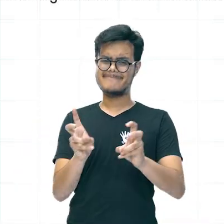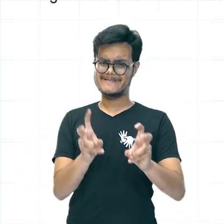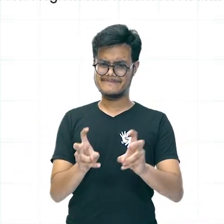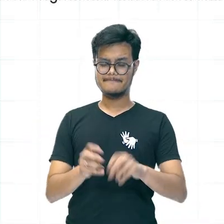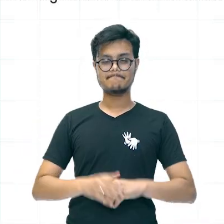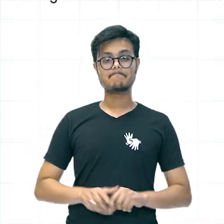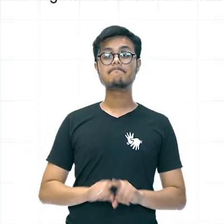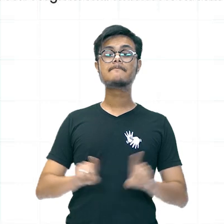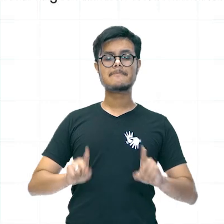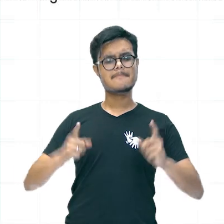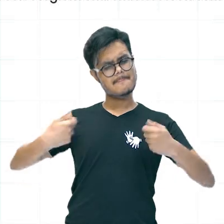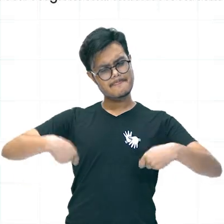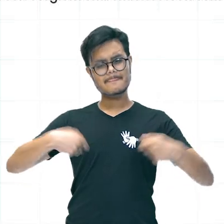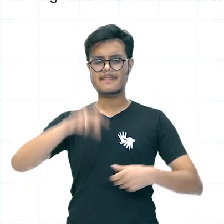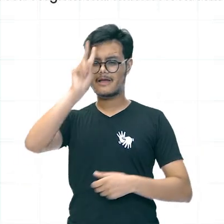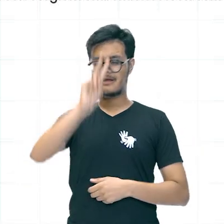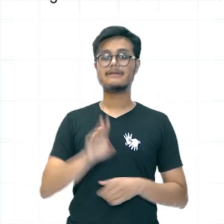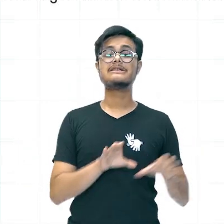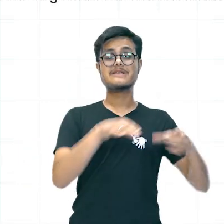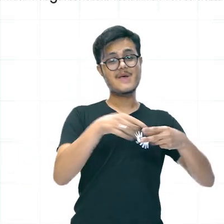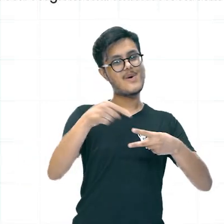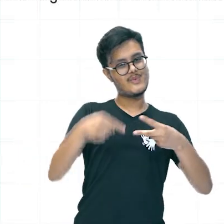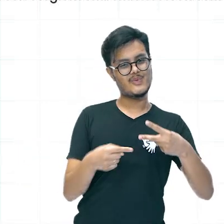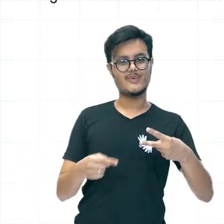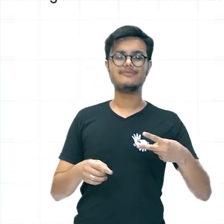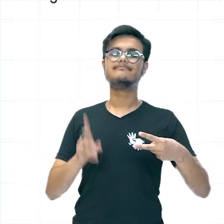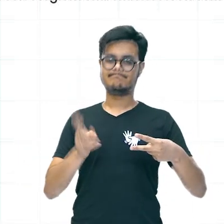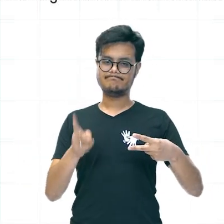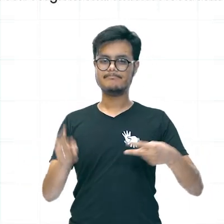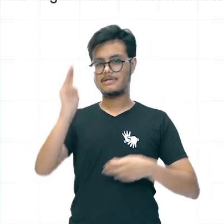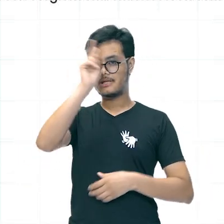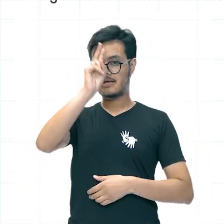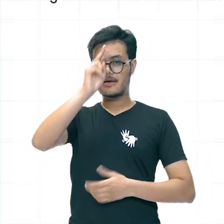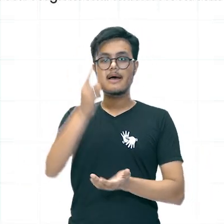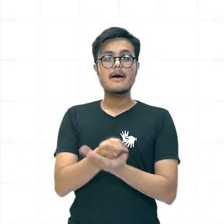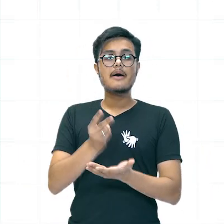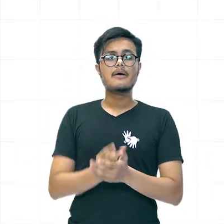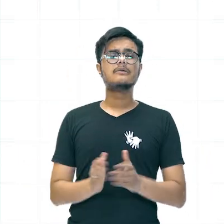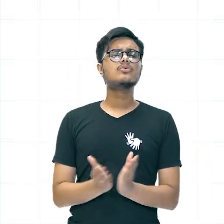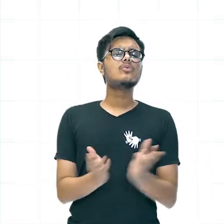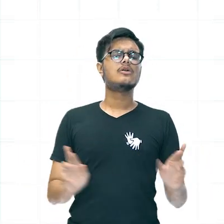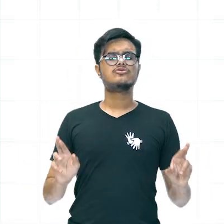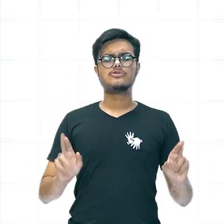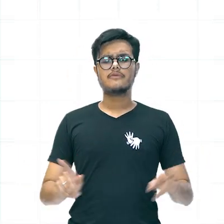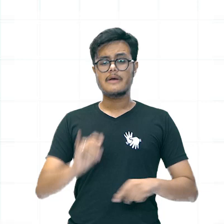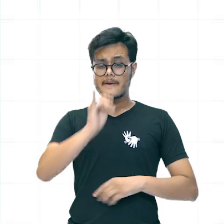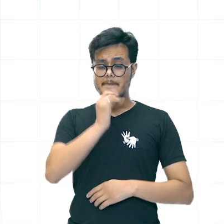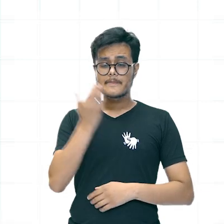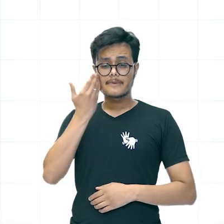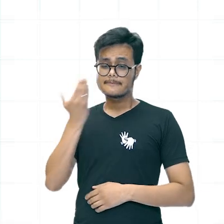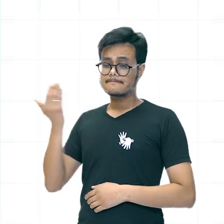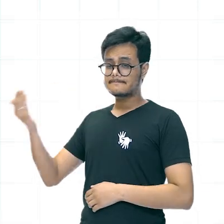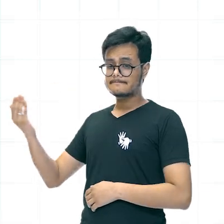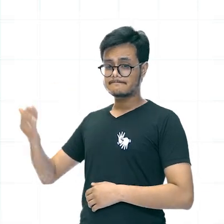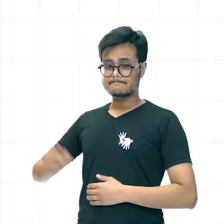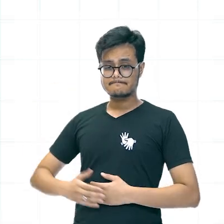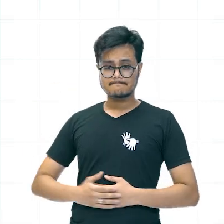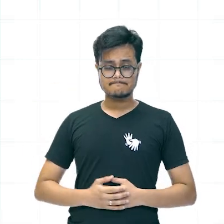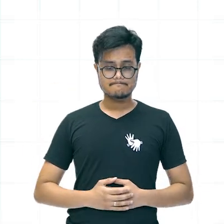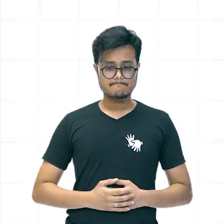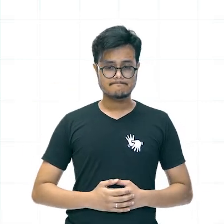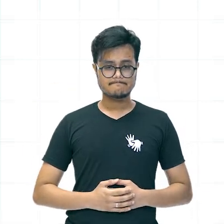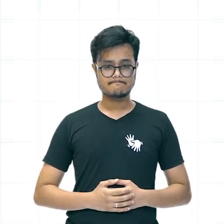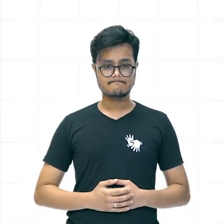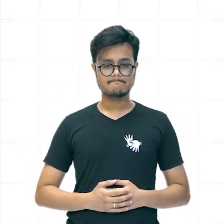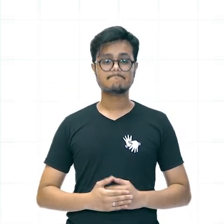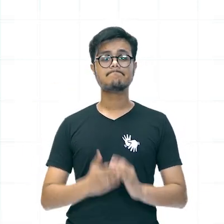Então, lembre-se aí que nós temos dois grupos, condrictes e osteíctes. Quais as principais diferenças? Você observa aí na imagem, né,